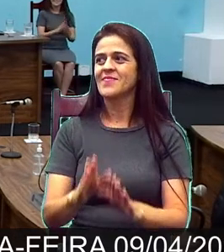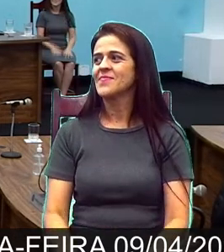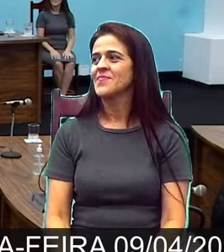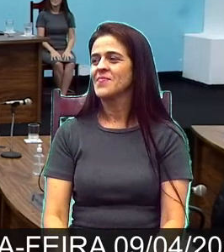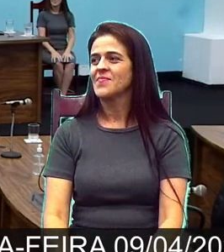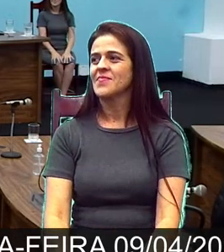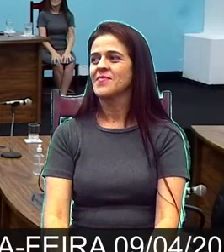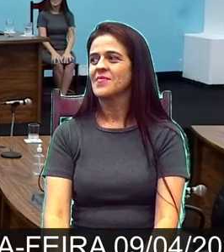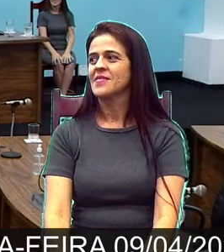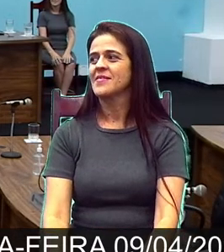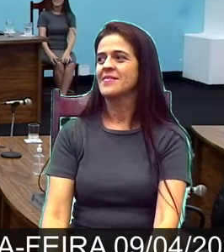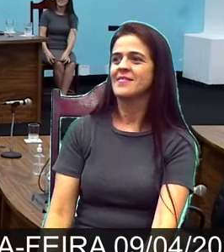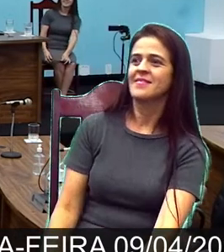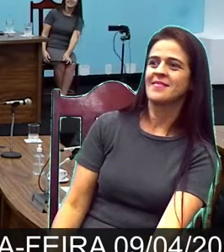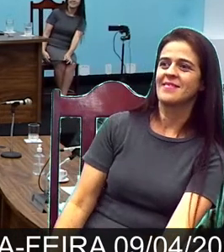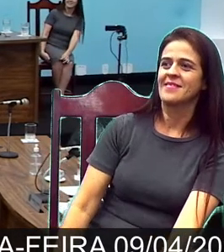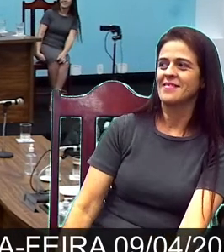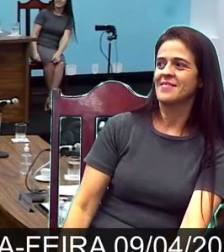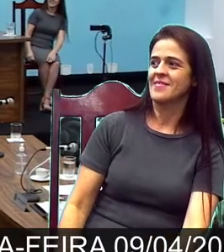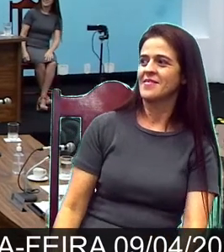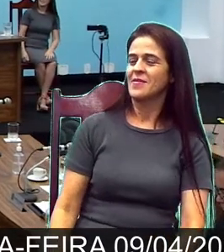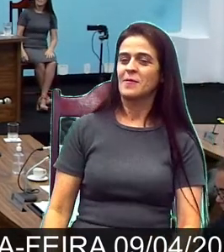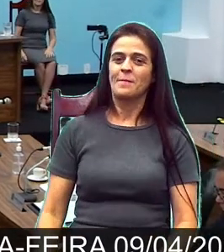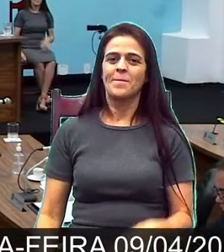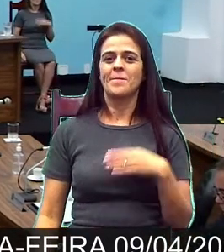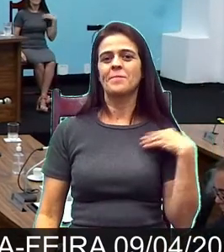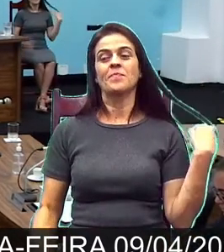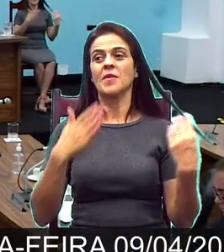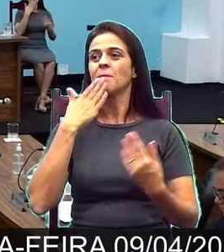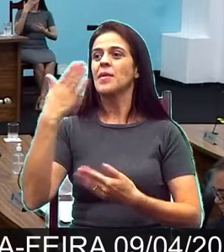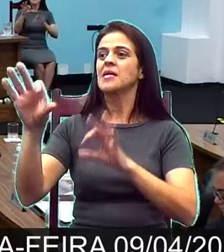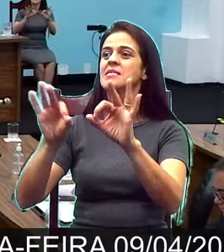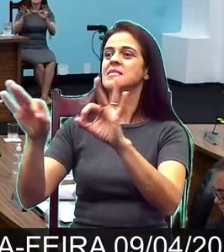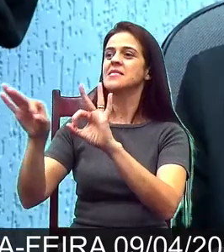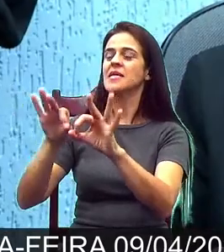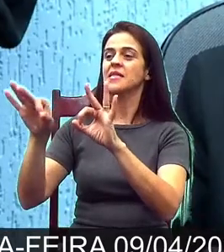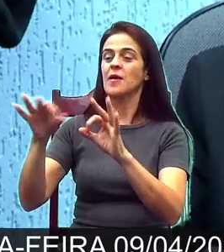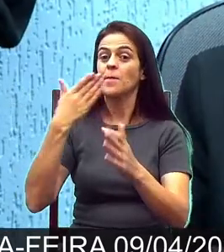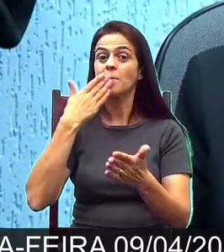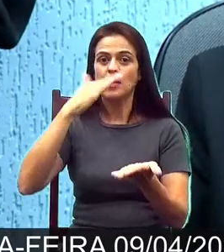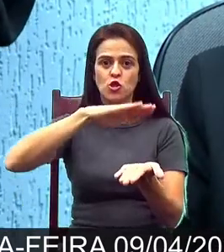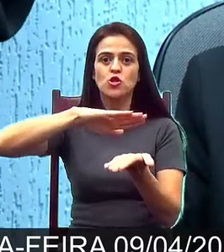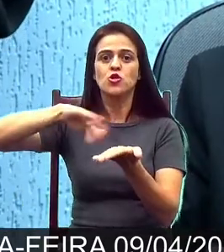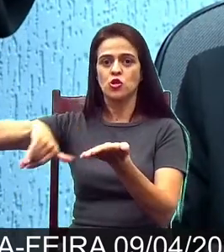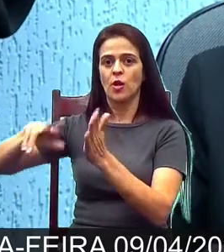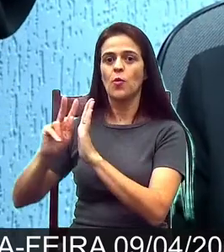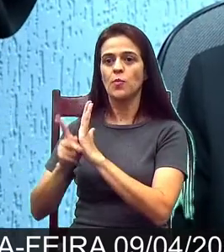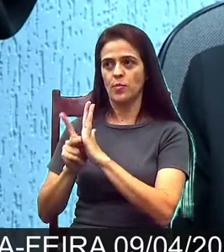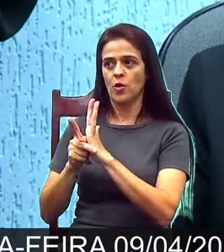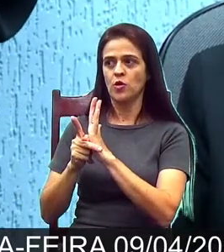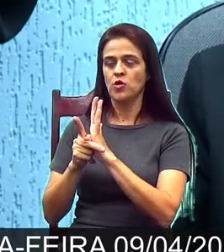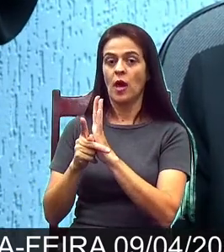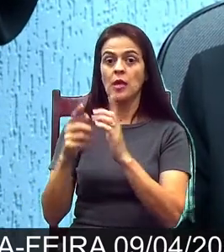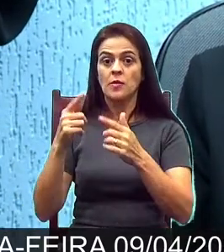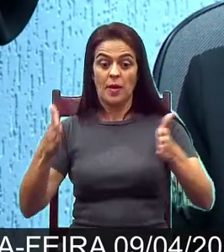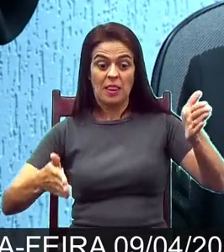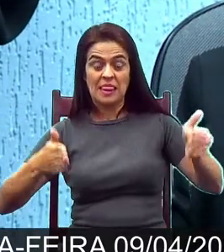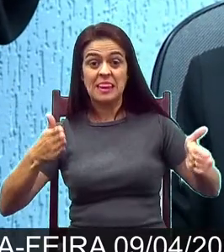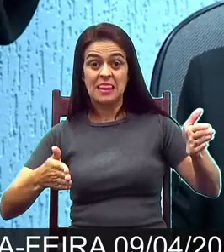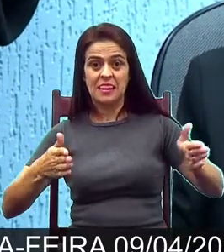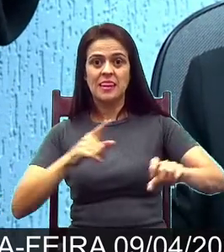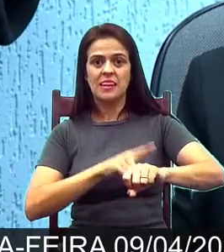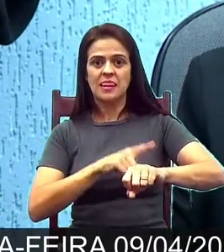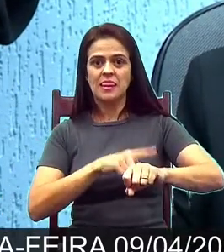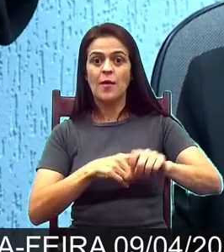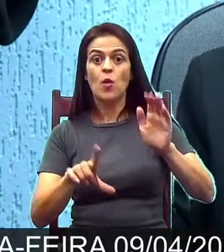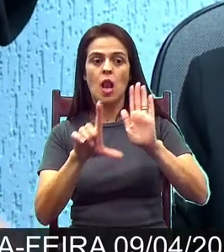Aprovado por unanimidade. Peço ao Departamento de Processo Legislativo que recolha o projeto para que no prazo regimental